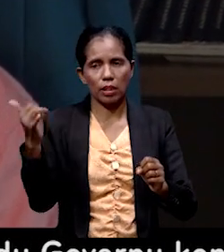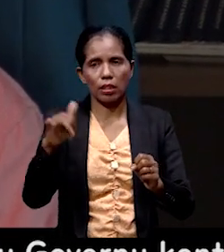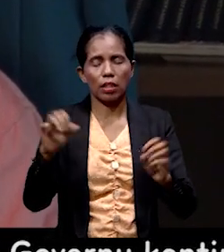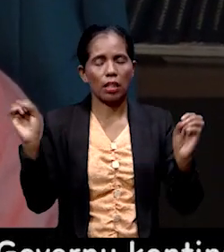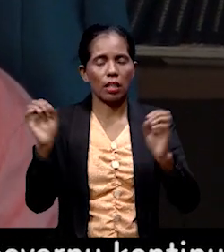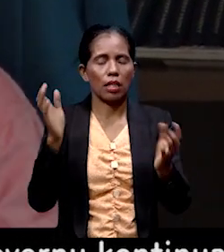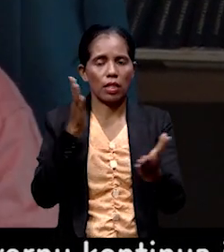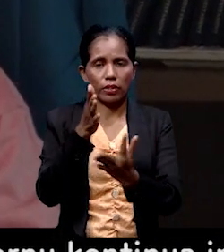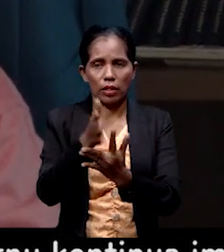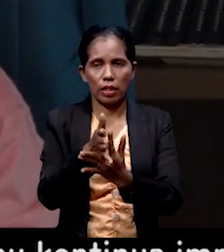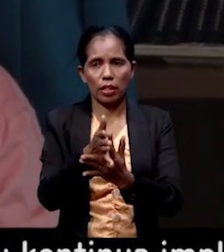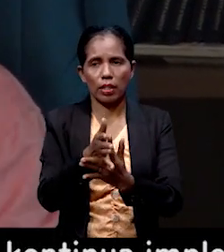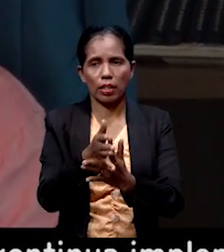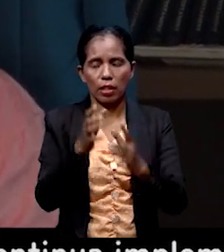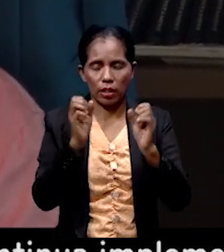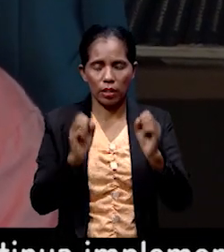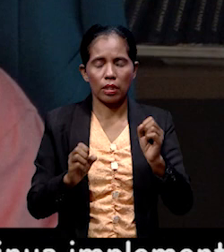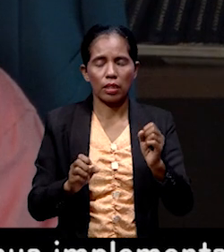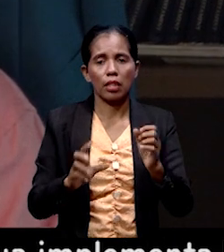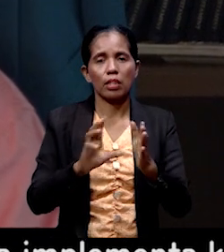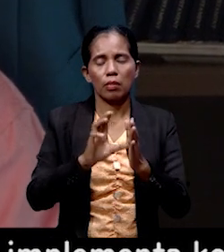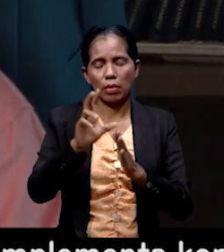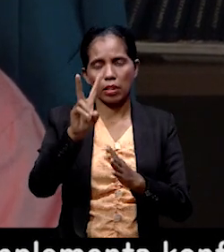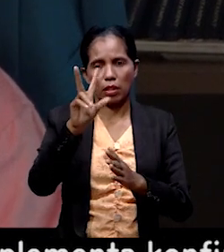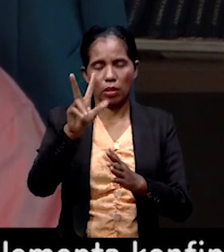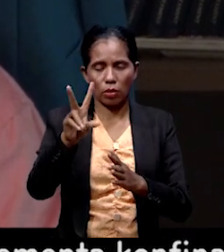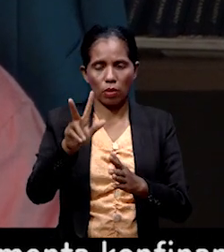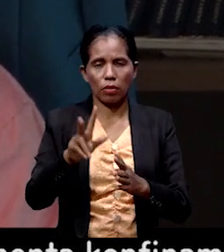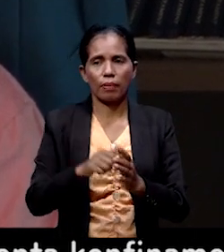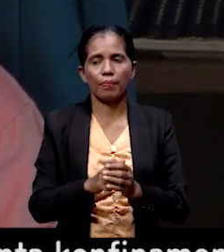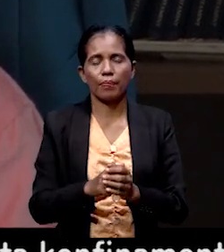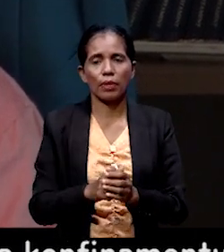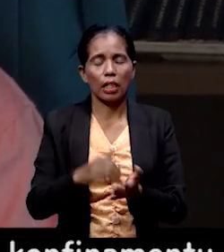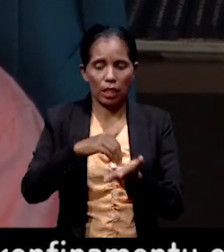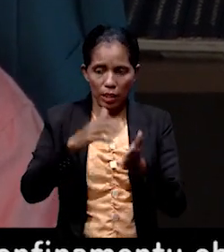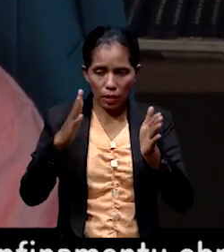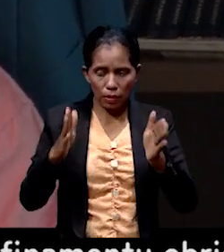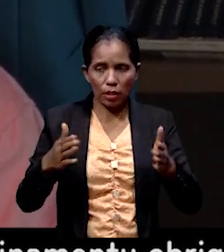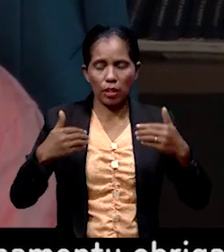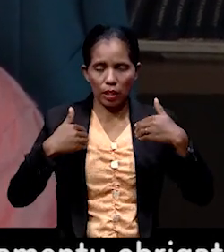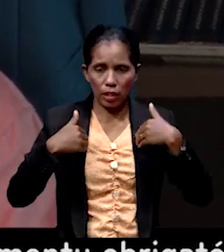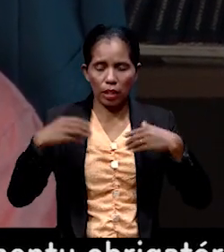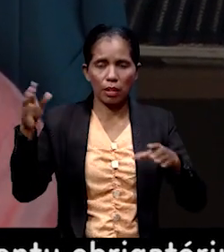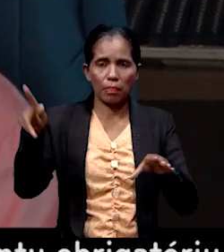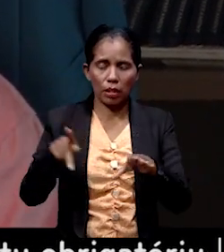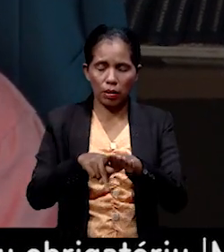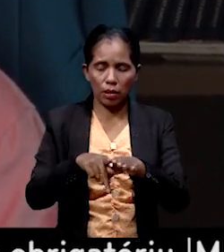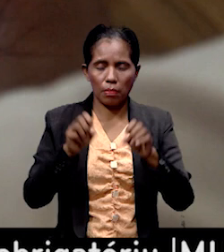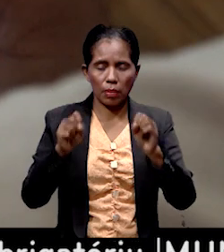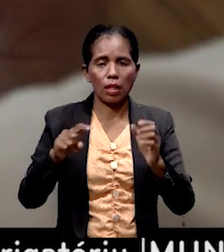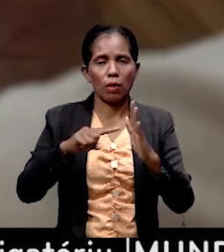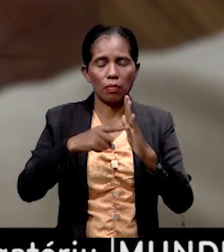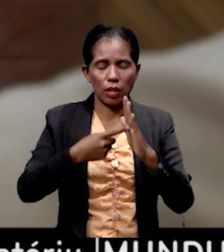acesso durante primeiro semestre ba ensino a distância, e alunos hirak mak iha concluiona na bele hahu segundo